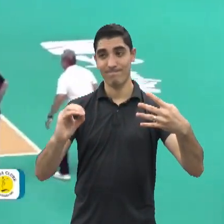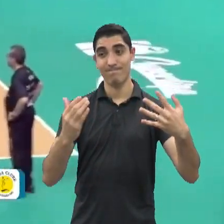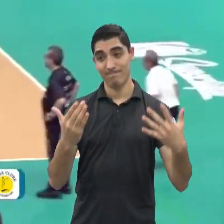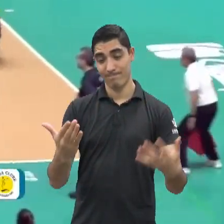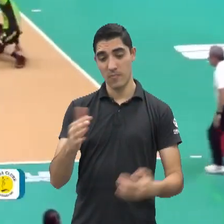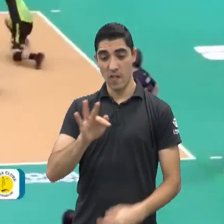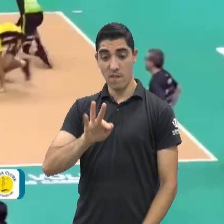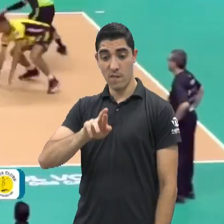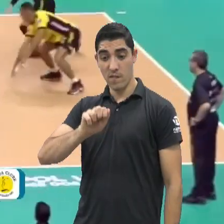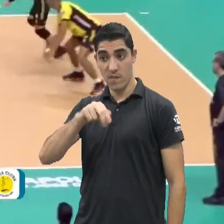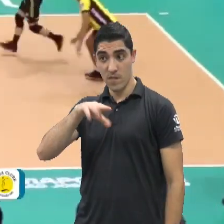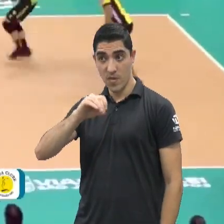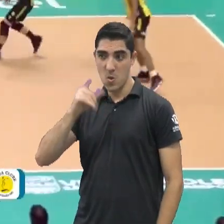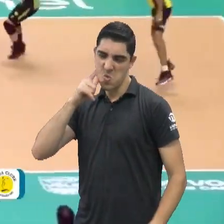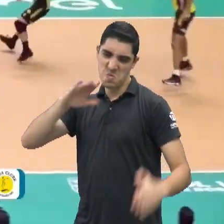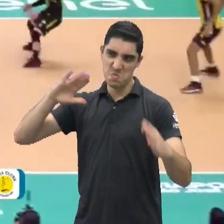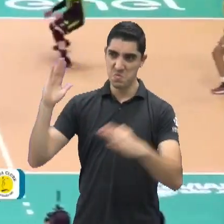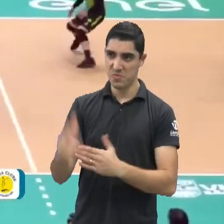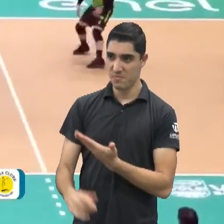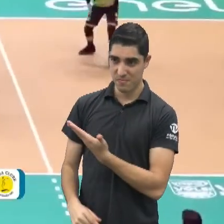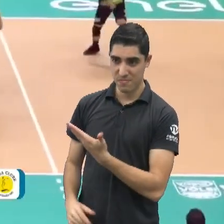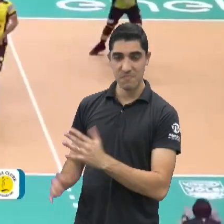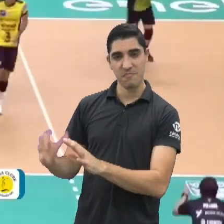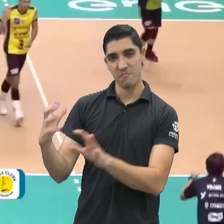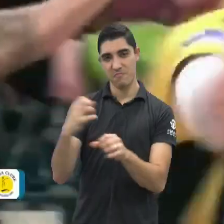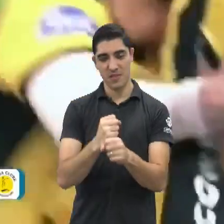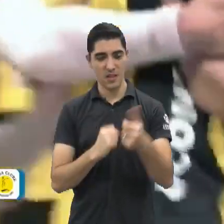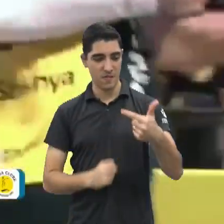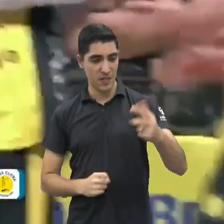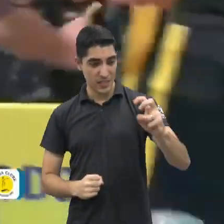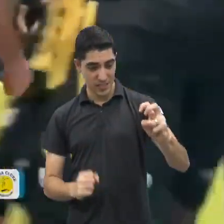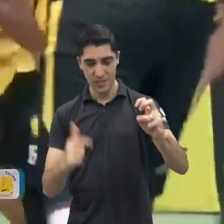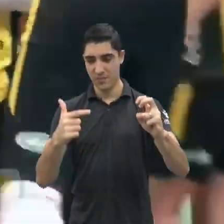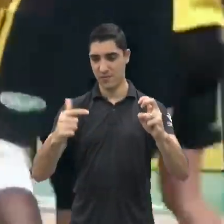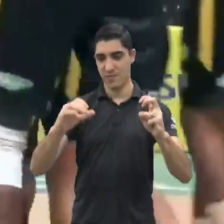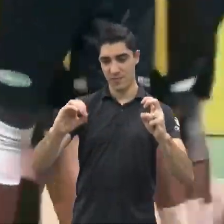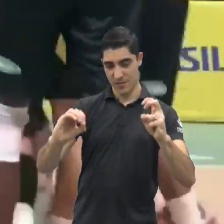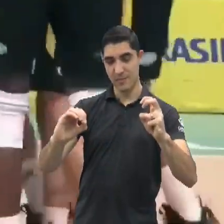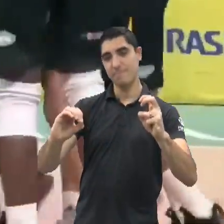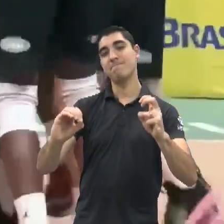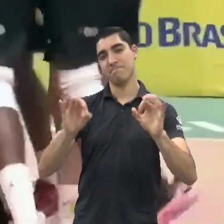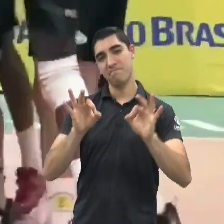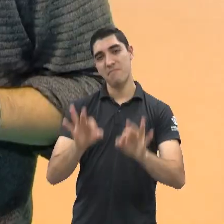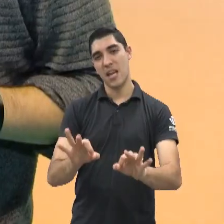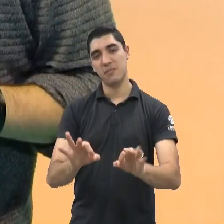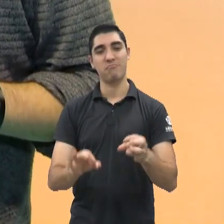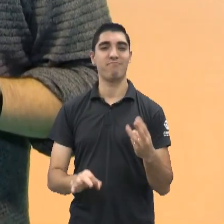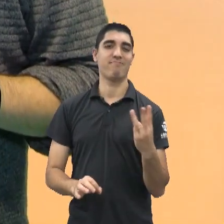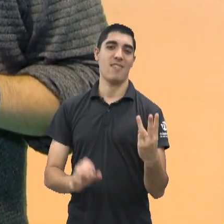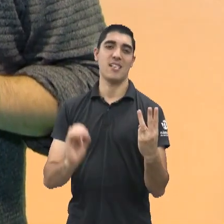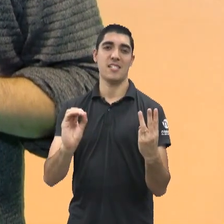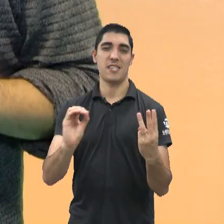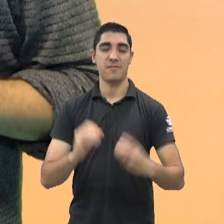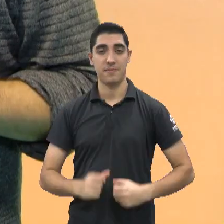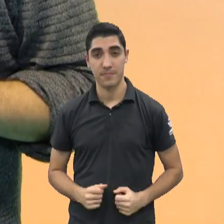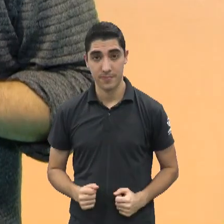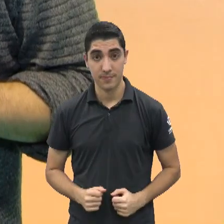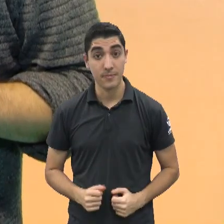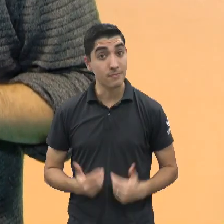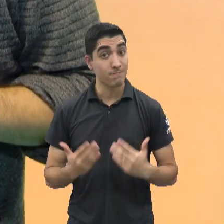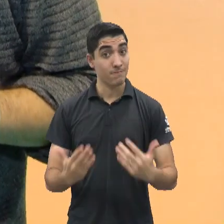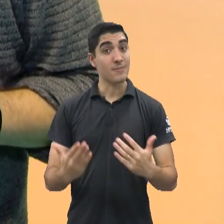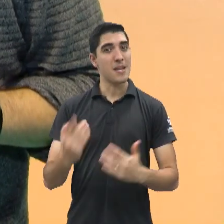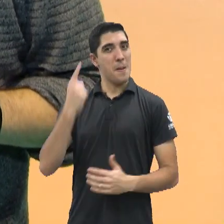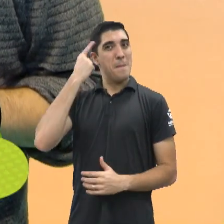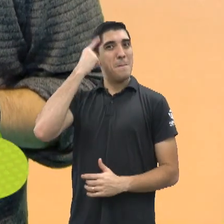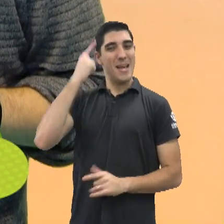Franco fechar a conta para o Praia. Final, 25-20 e 3-0 no placar. A vitória esperada para